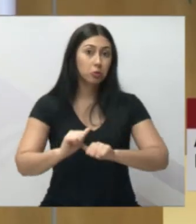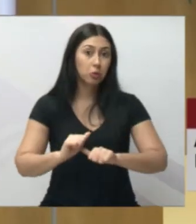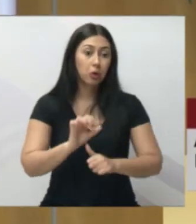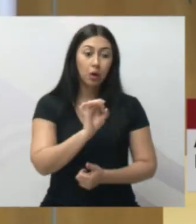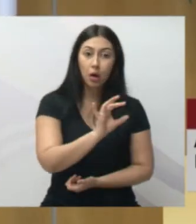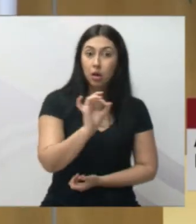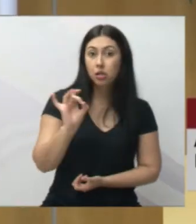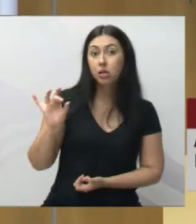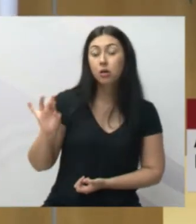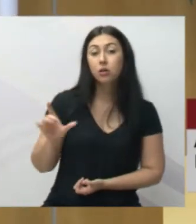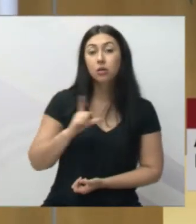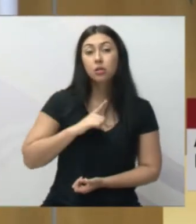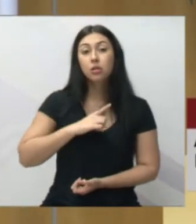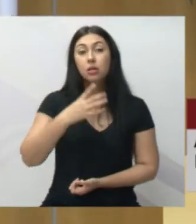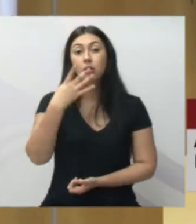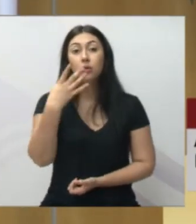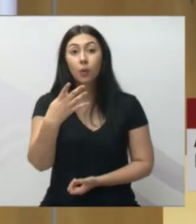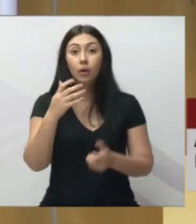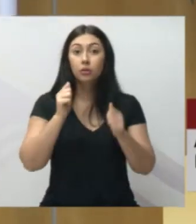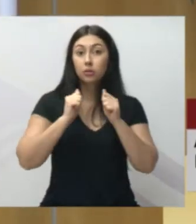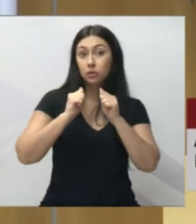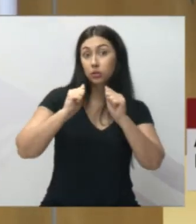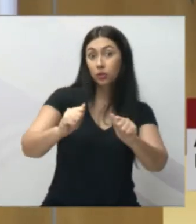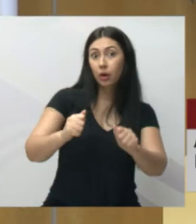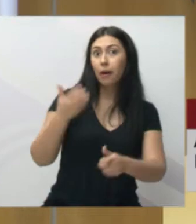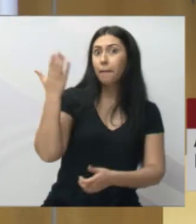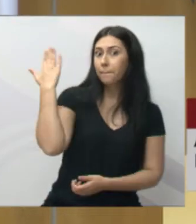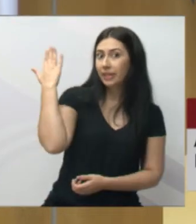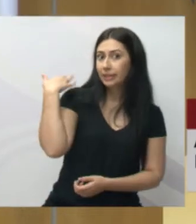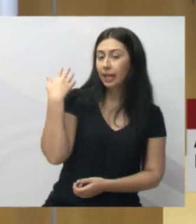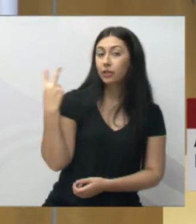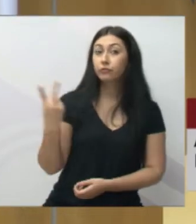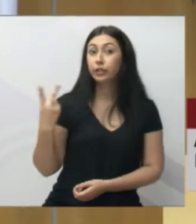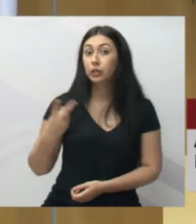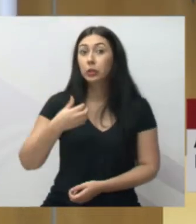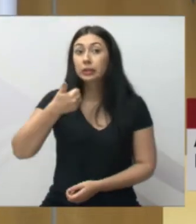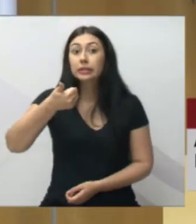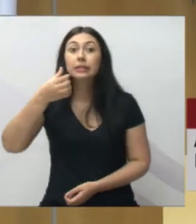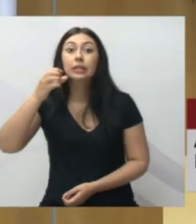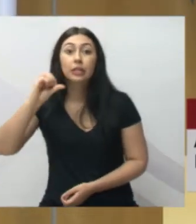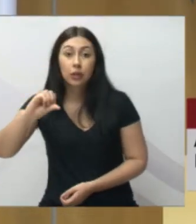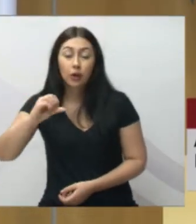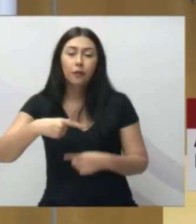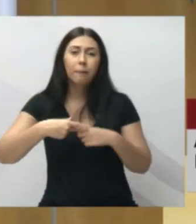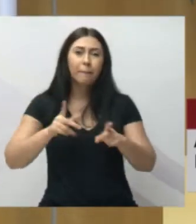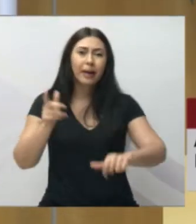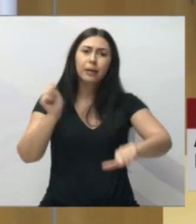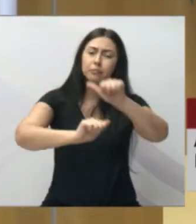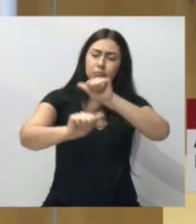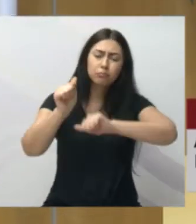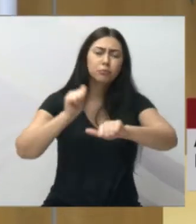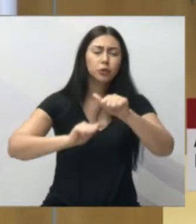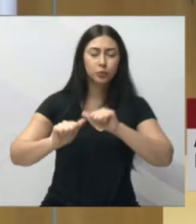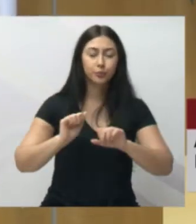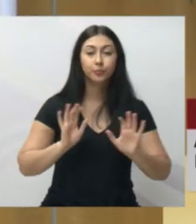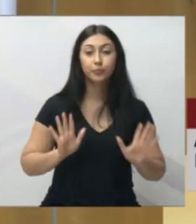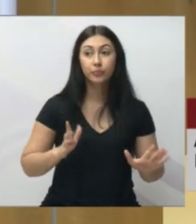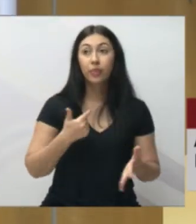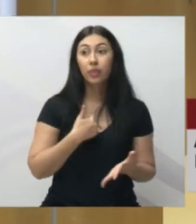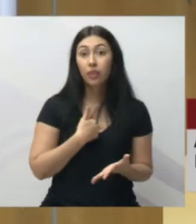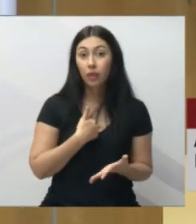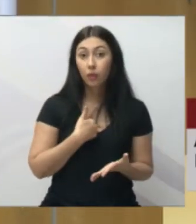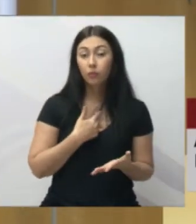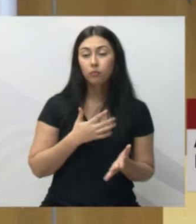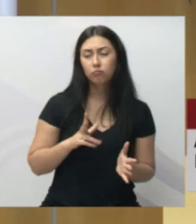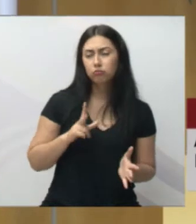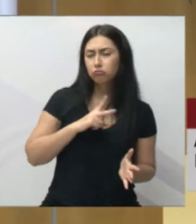E lembrando, como eu disse, já foram 19, hoje são 13. Então, obviamente que a demanda aumenta para os gabinetes. Então, eu